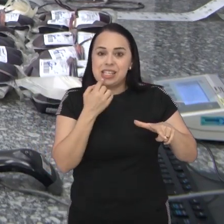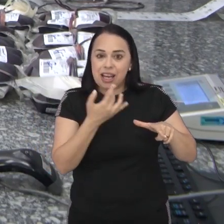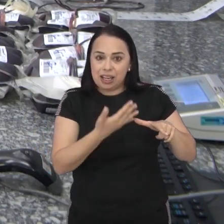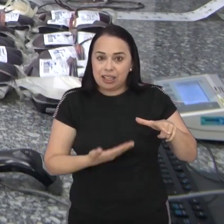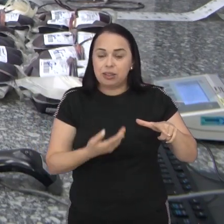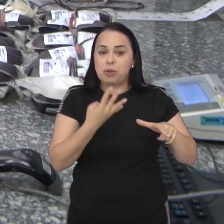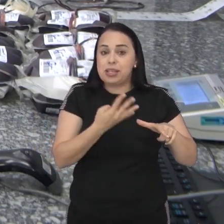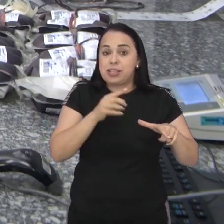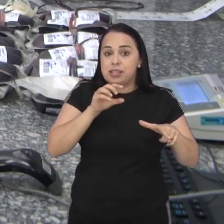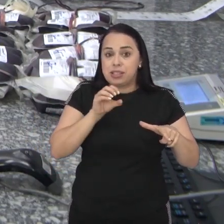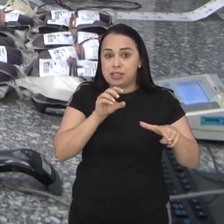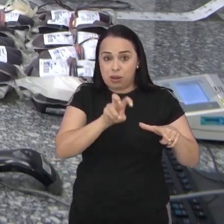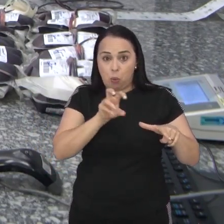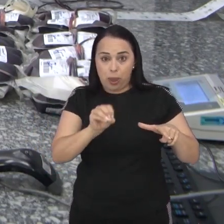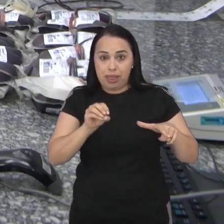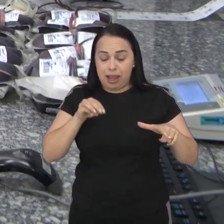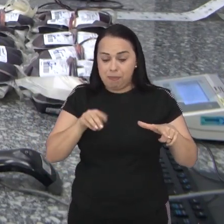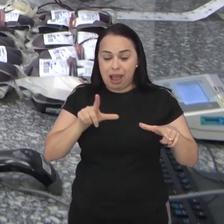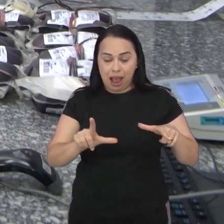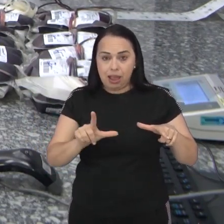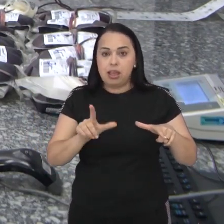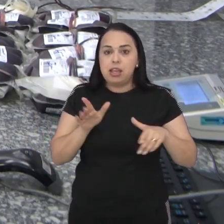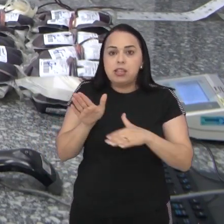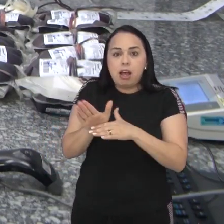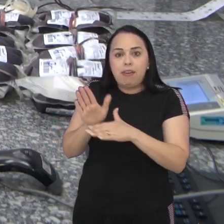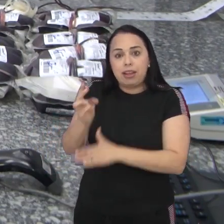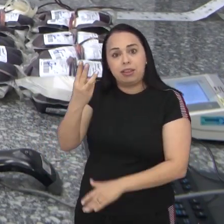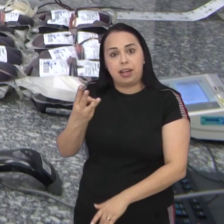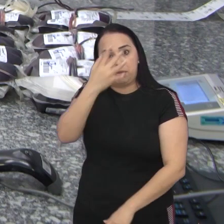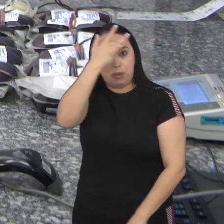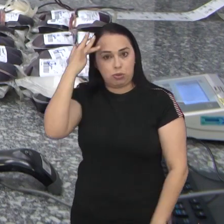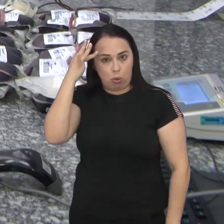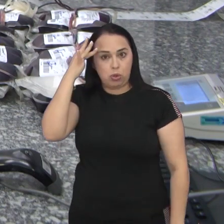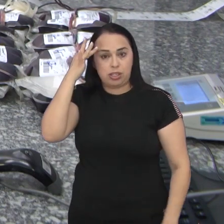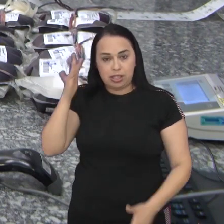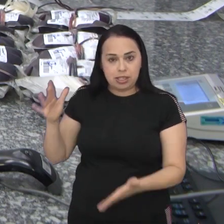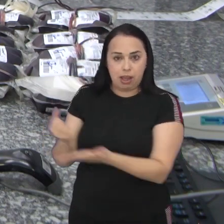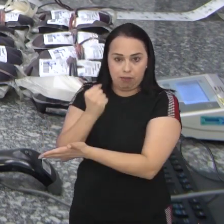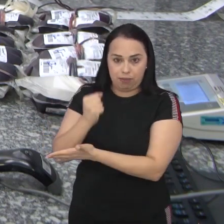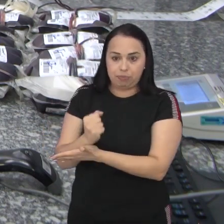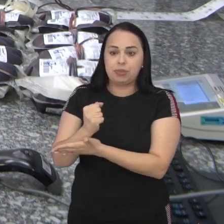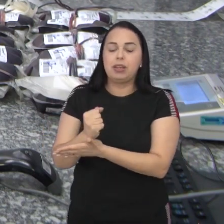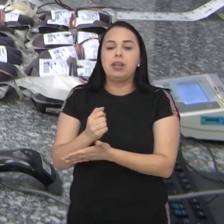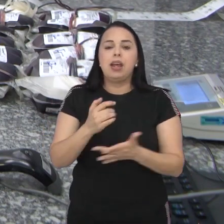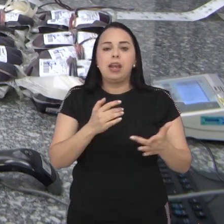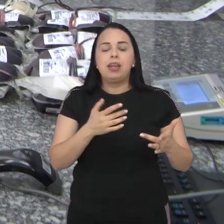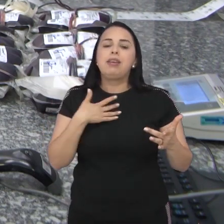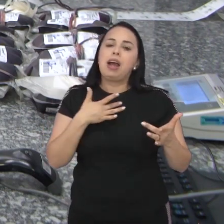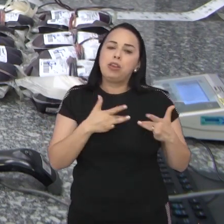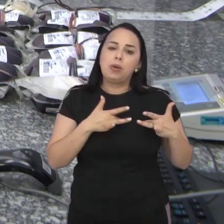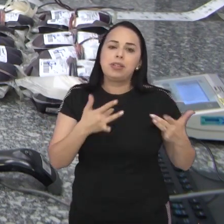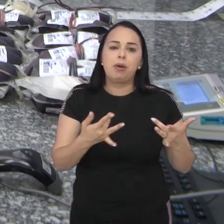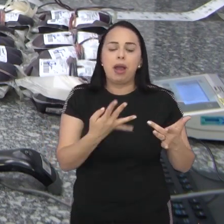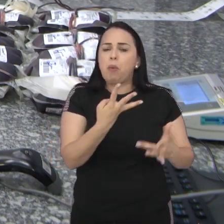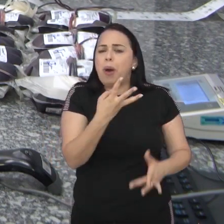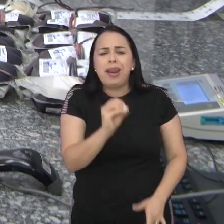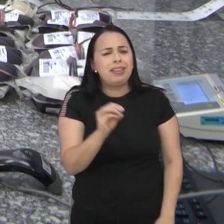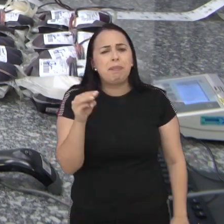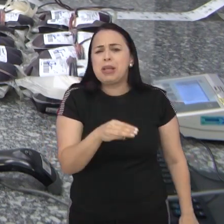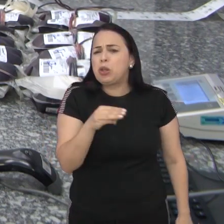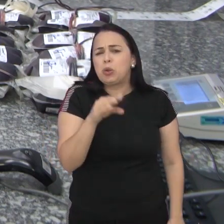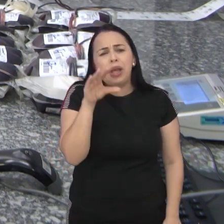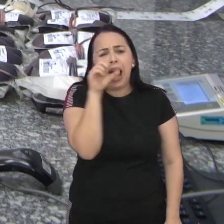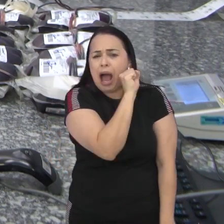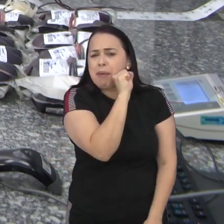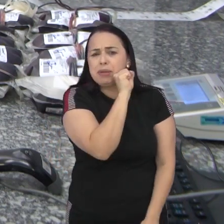tem 450 ml e pode salvar até 3 vidas. O processo de doação dura de 40 minutos a 1 hora.